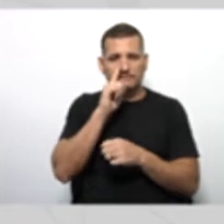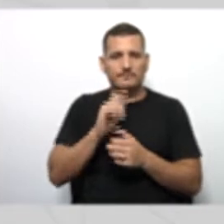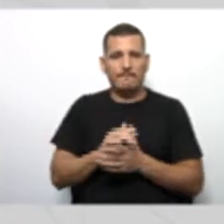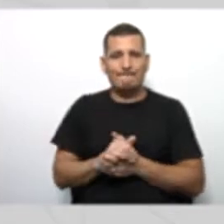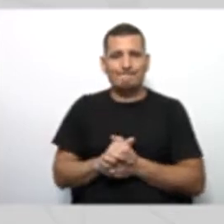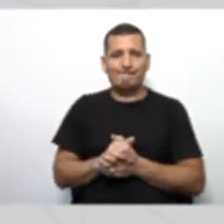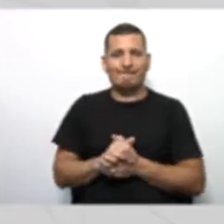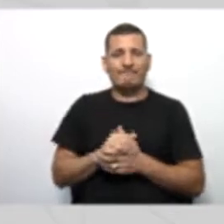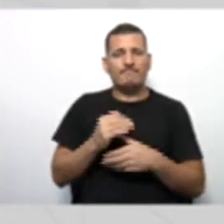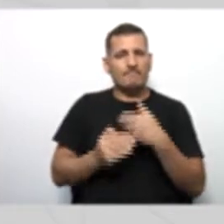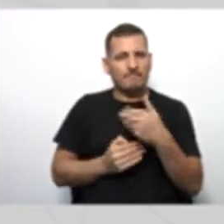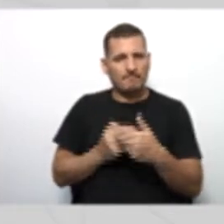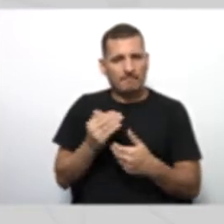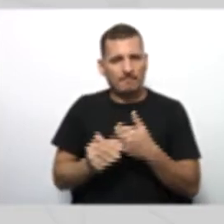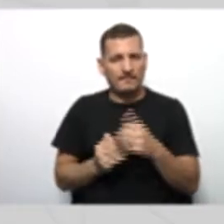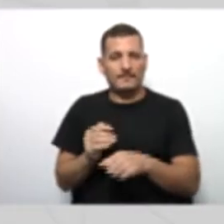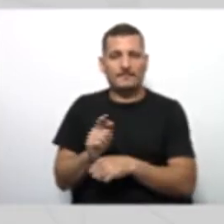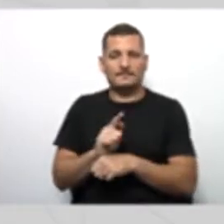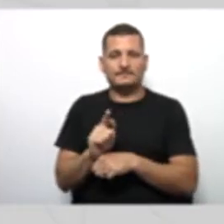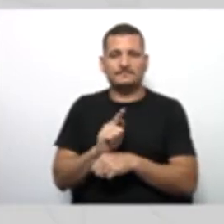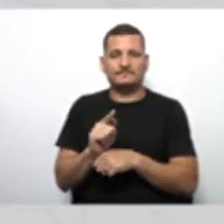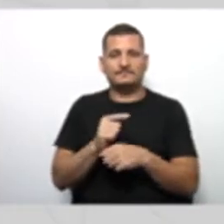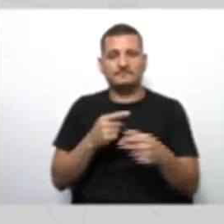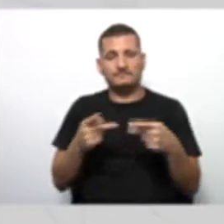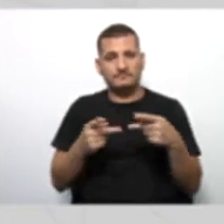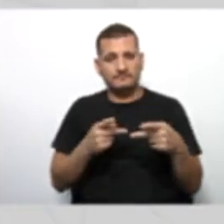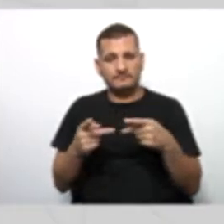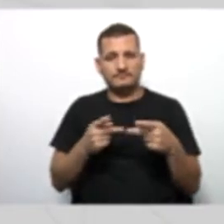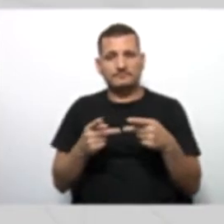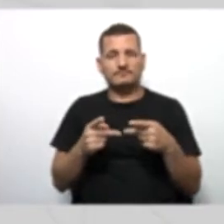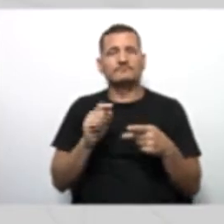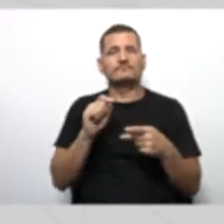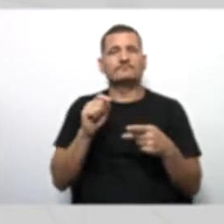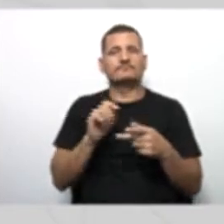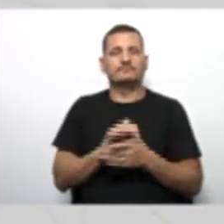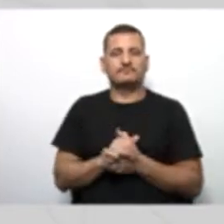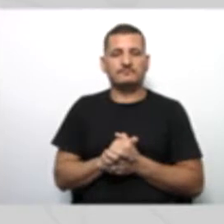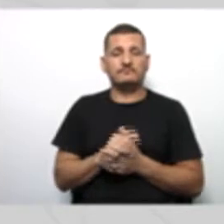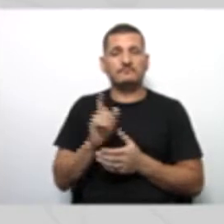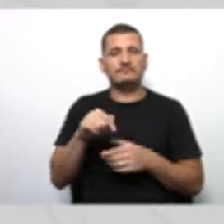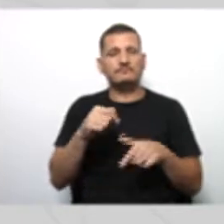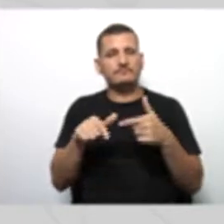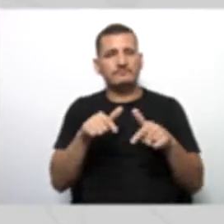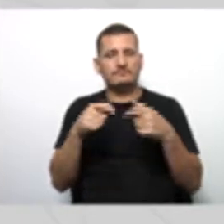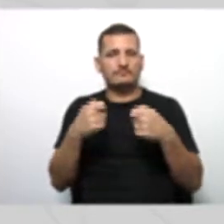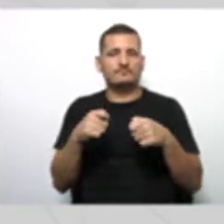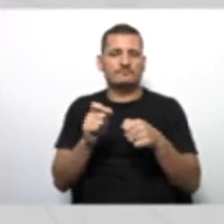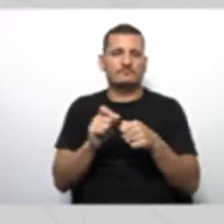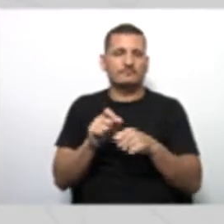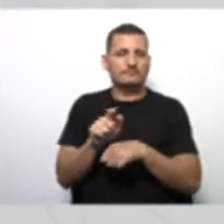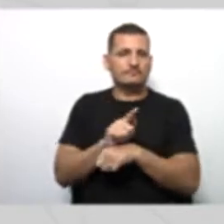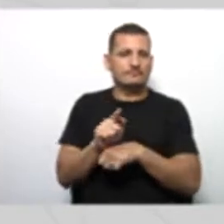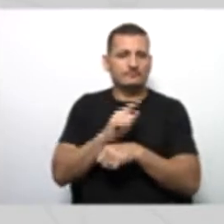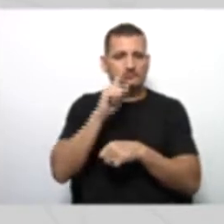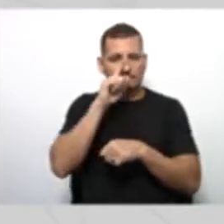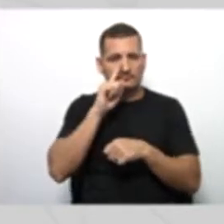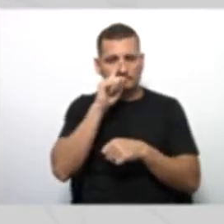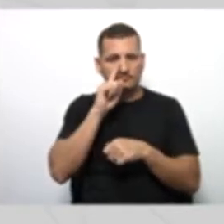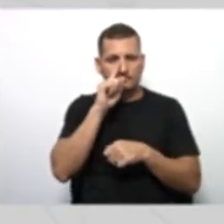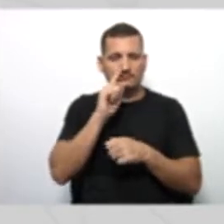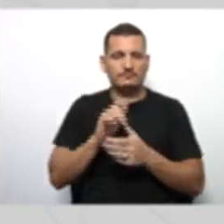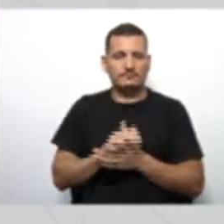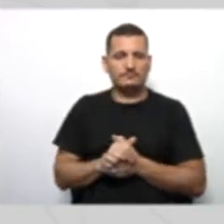de gerenciamento de riscos, né, do projeto, eles incluem que? Aqui são as atividades que a gente tem que fazer para poder gerenciar os riscos que a gente tem dentro do